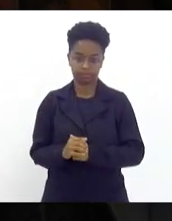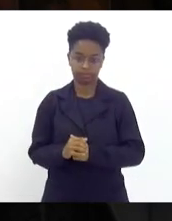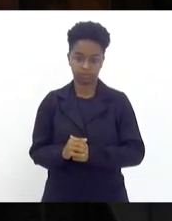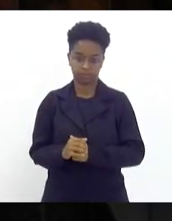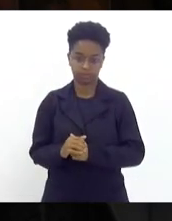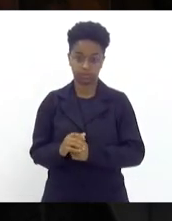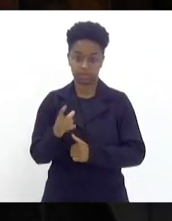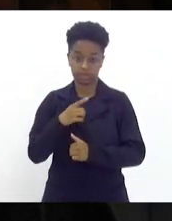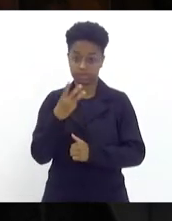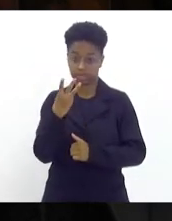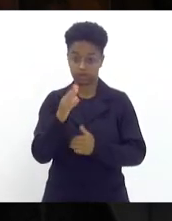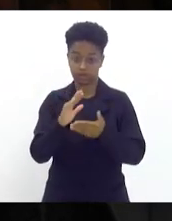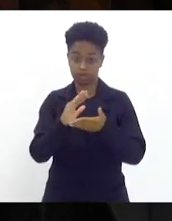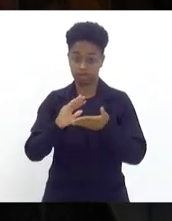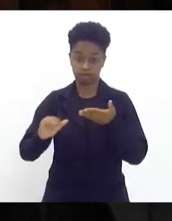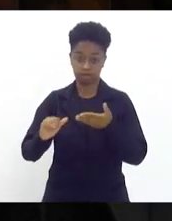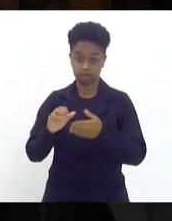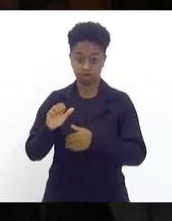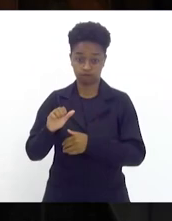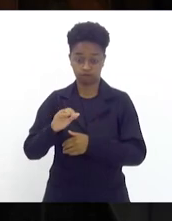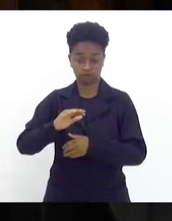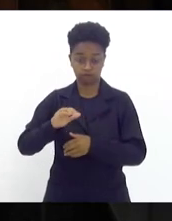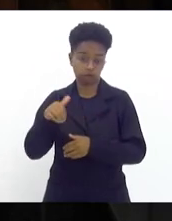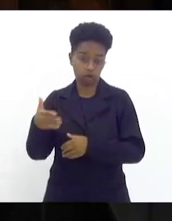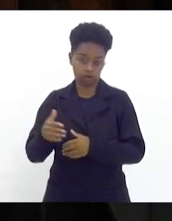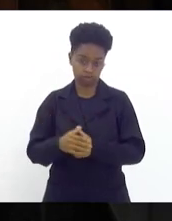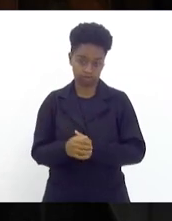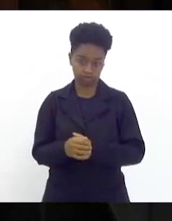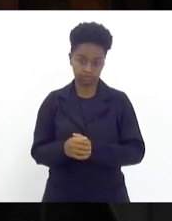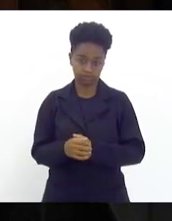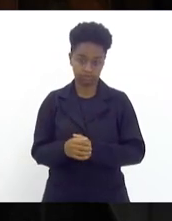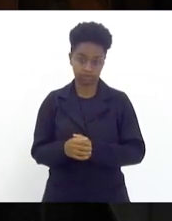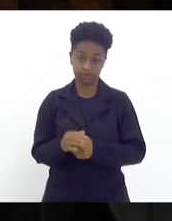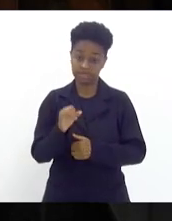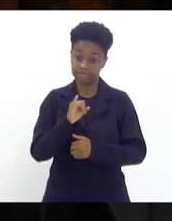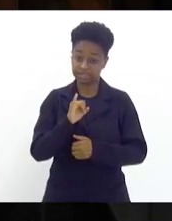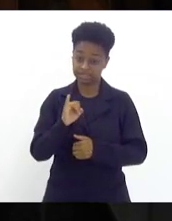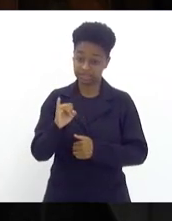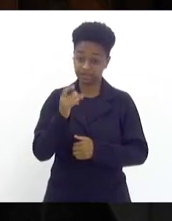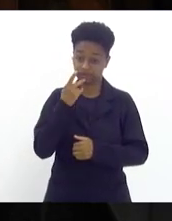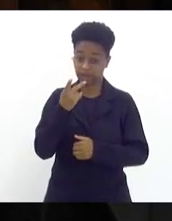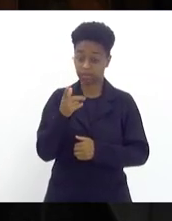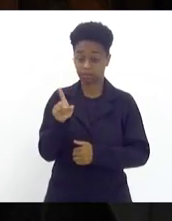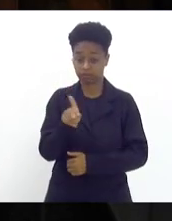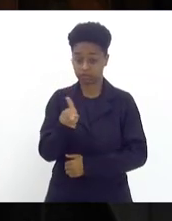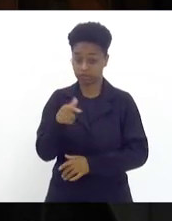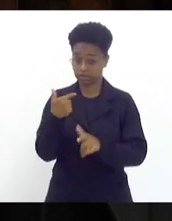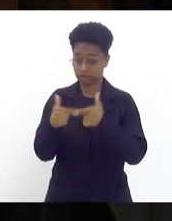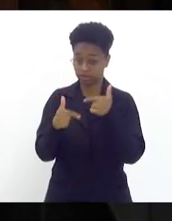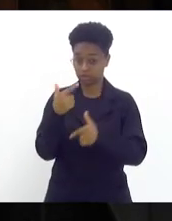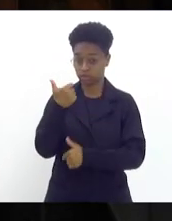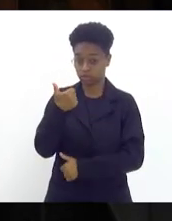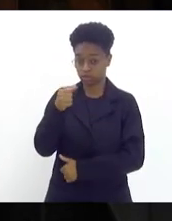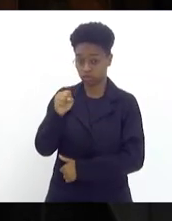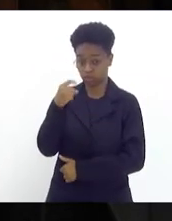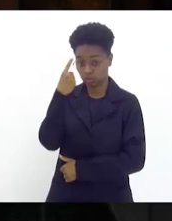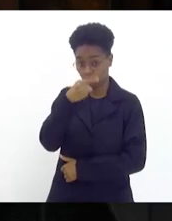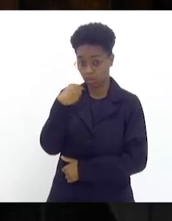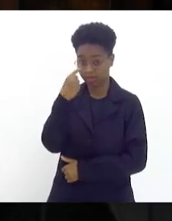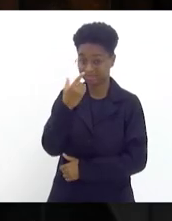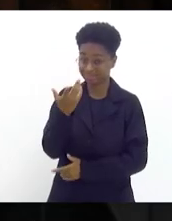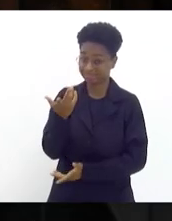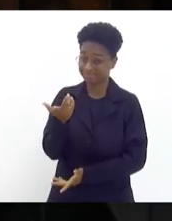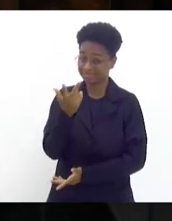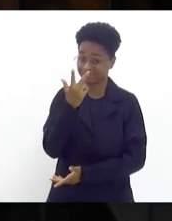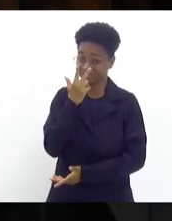fora e quando vai chegando para o professor de 18 horas fica praticamente